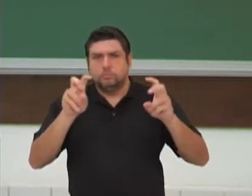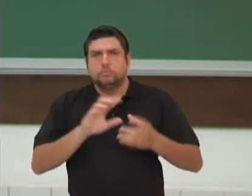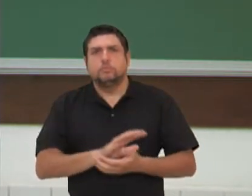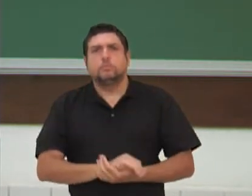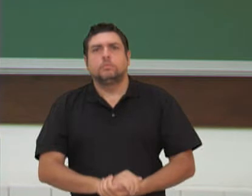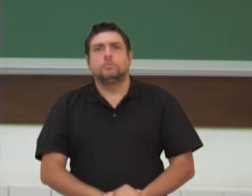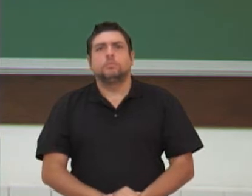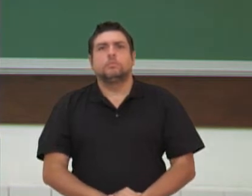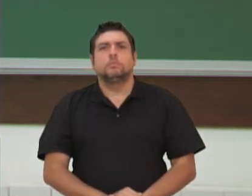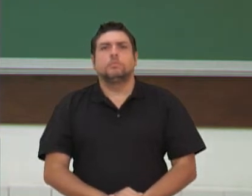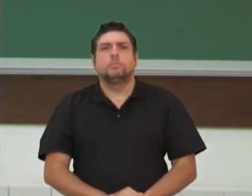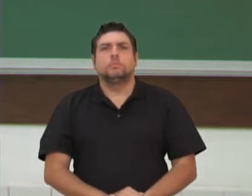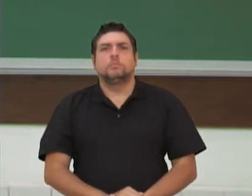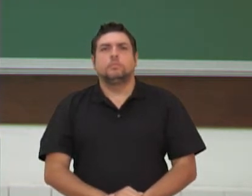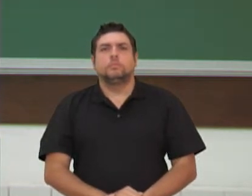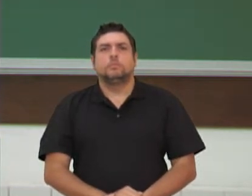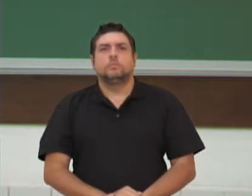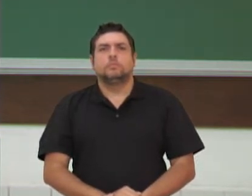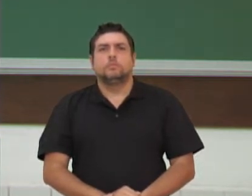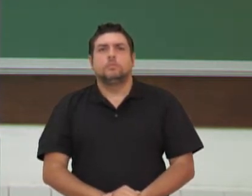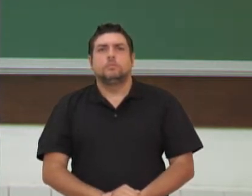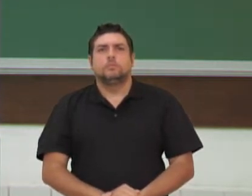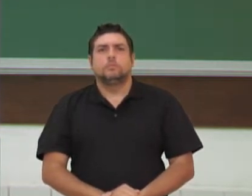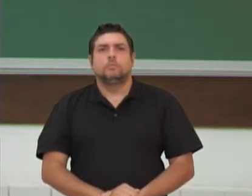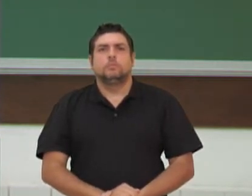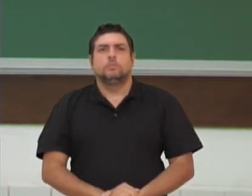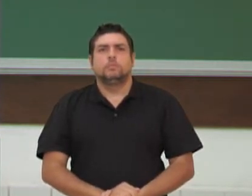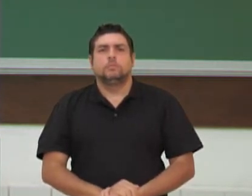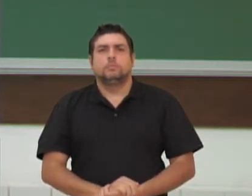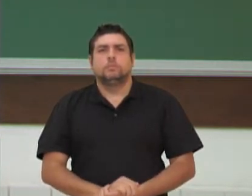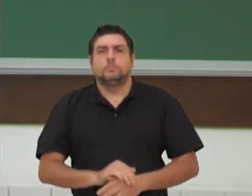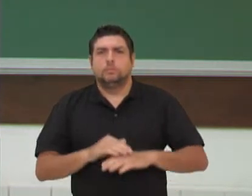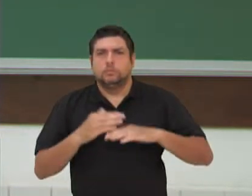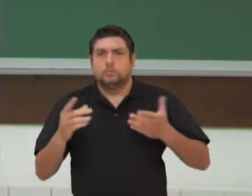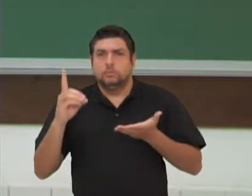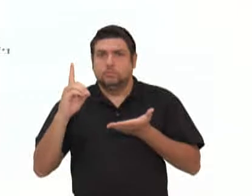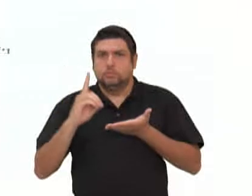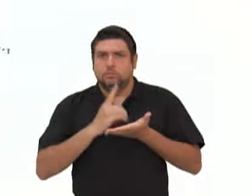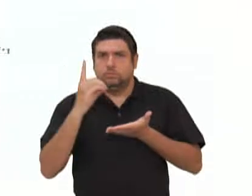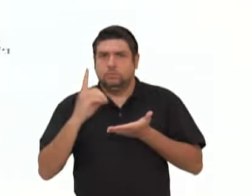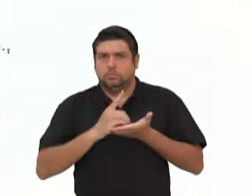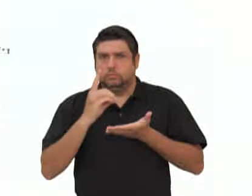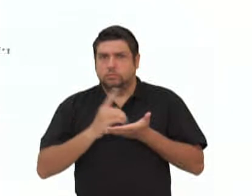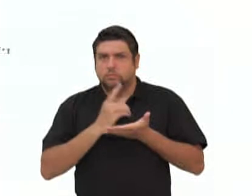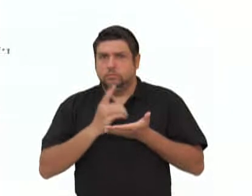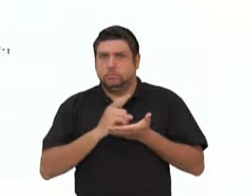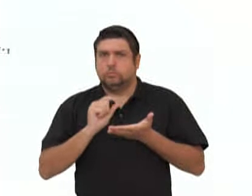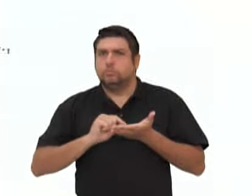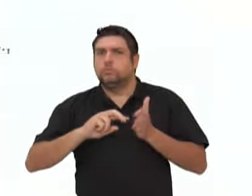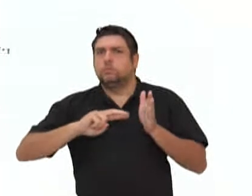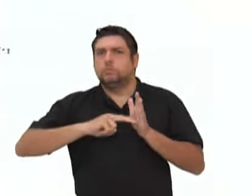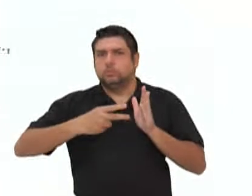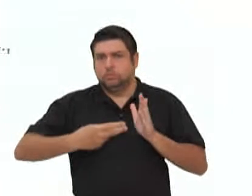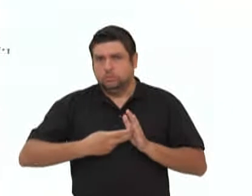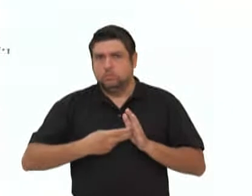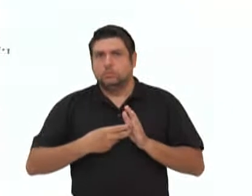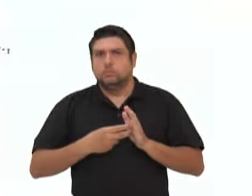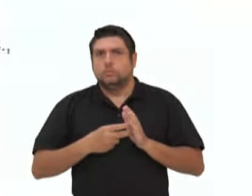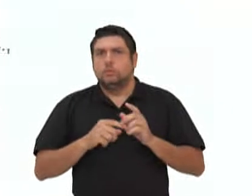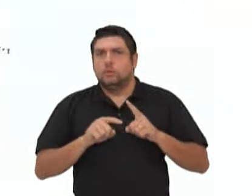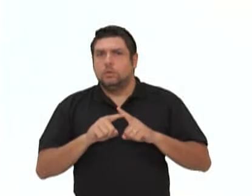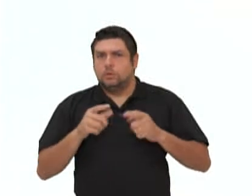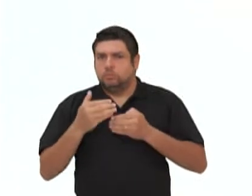Vamos seguindo aqui. Então, o dicionário nos dá esta informação, mas sempre avançamos do